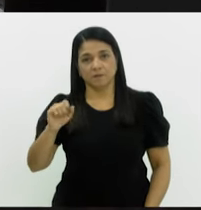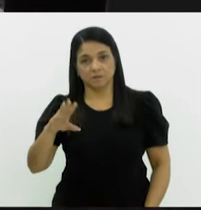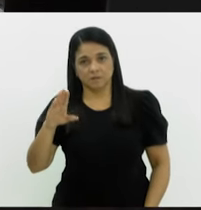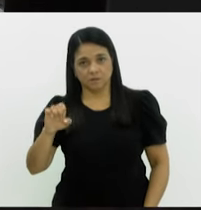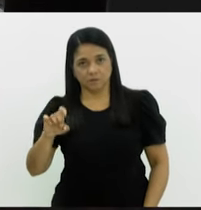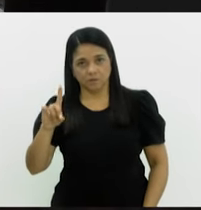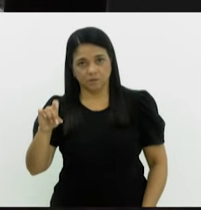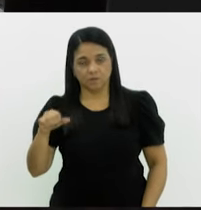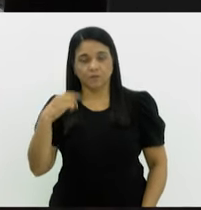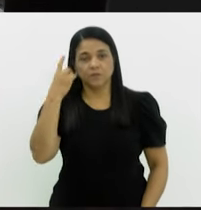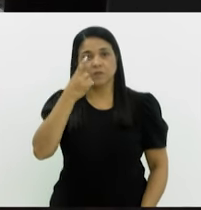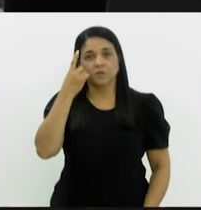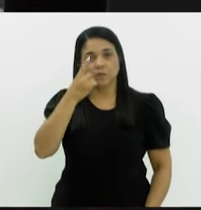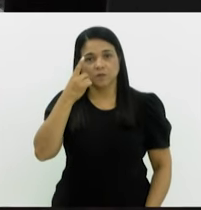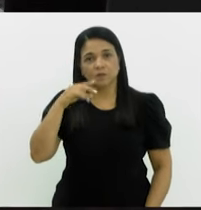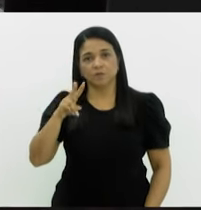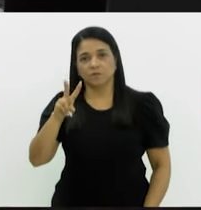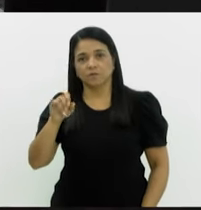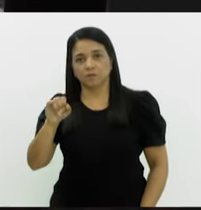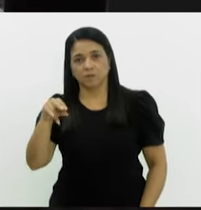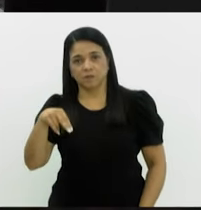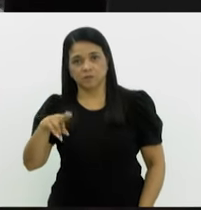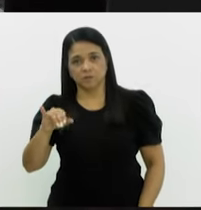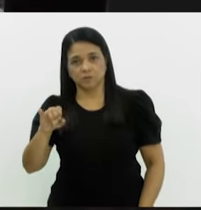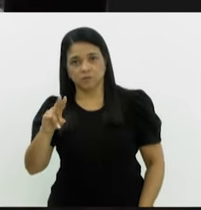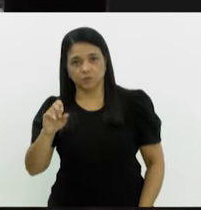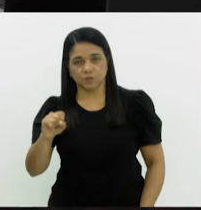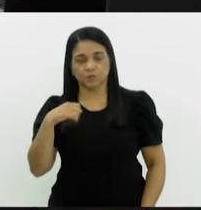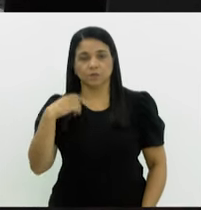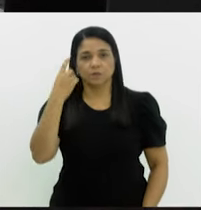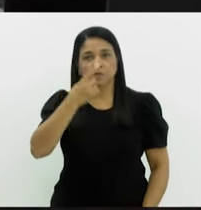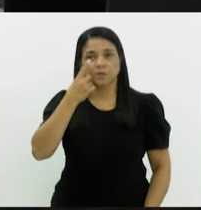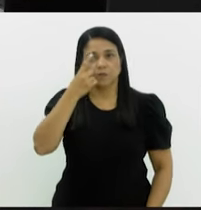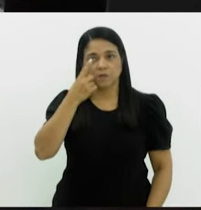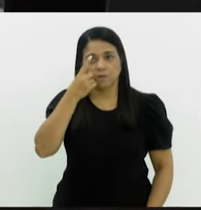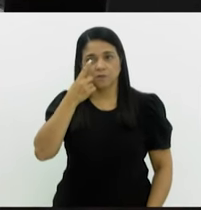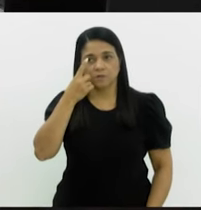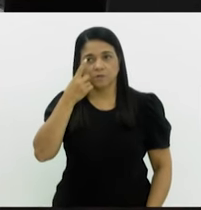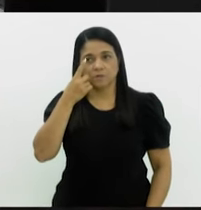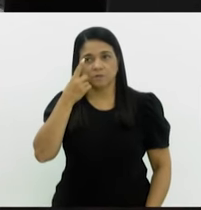deputado Vinícius Cozolino,